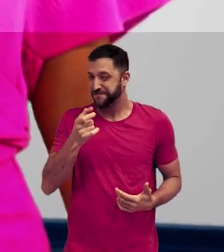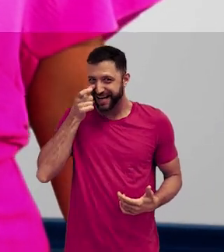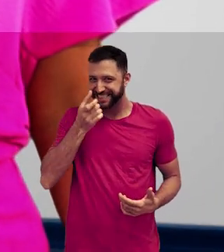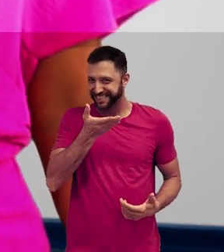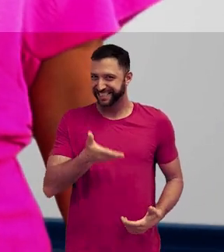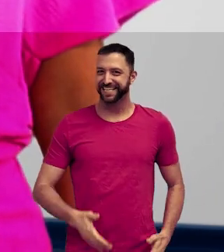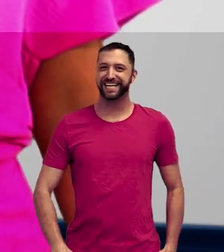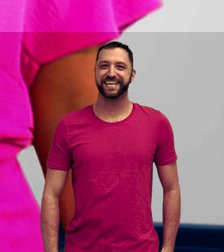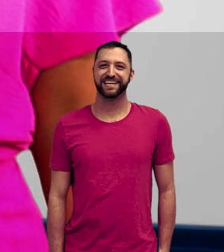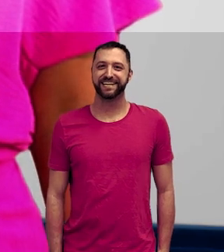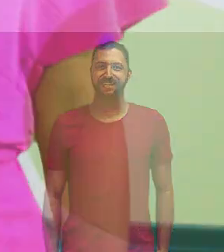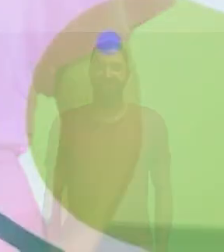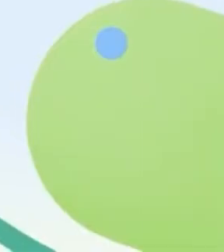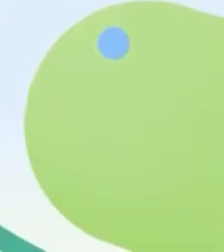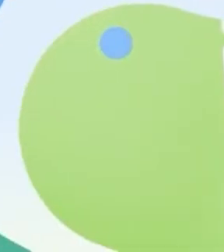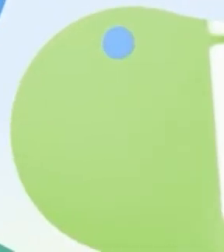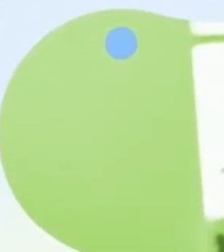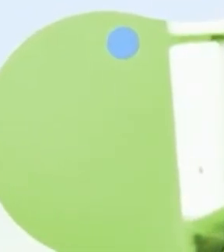preparados? Aproveitem!